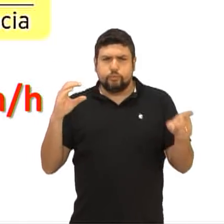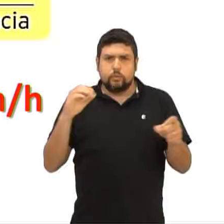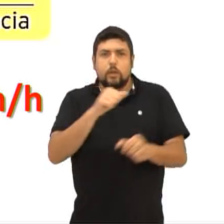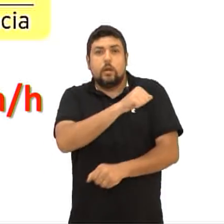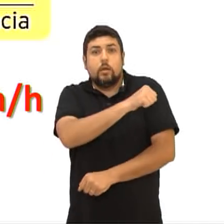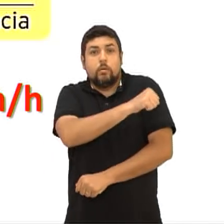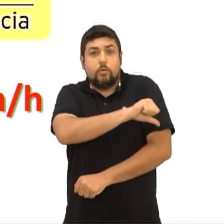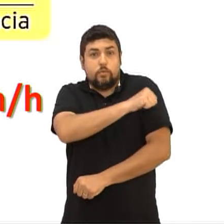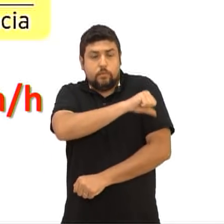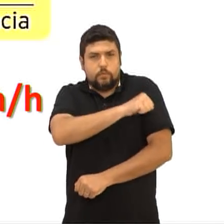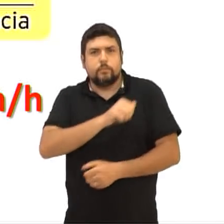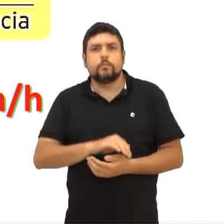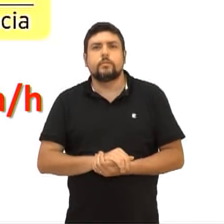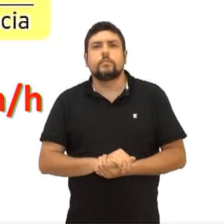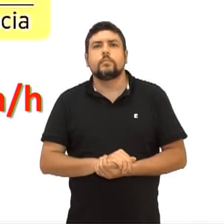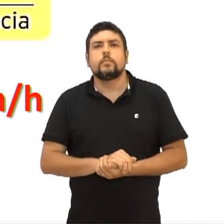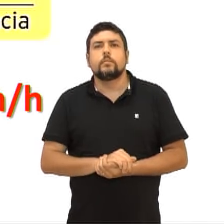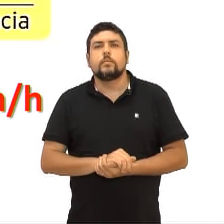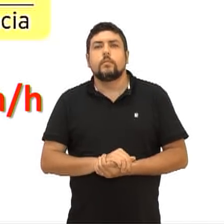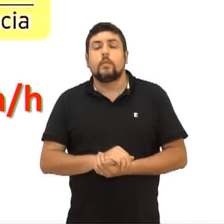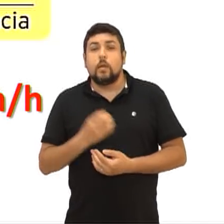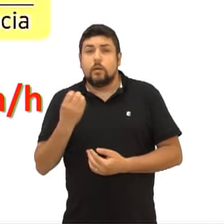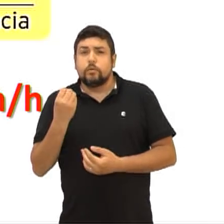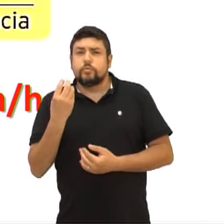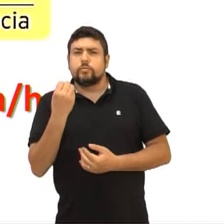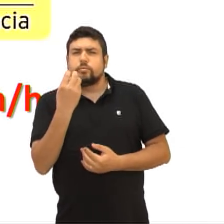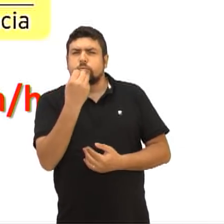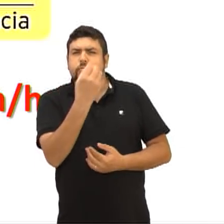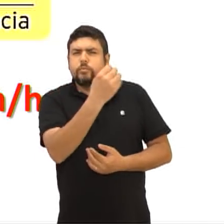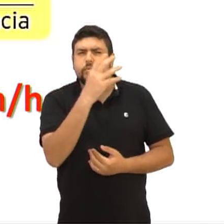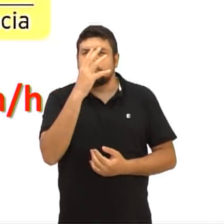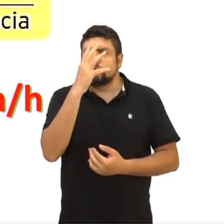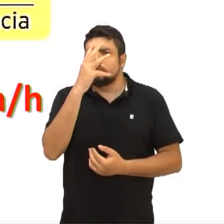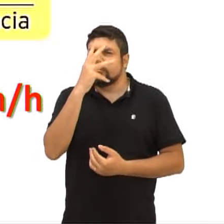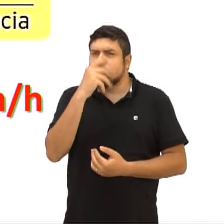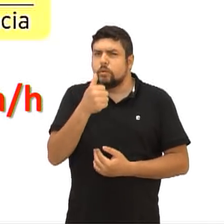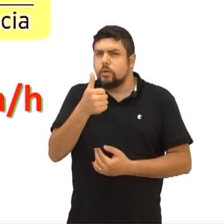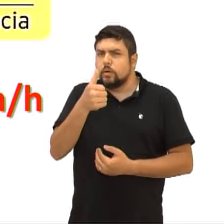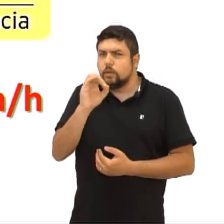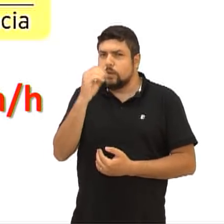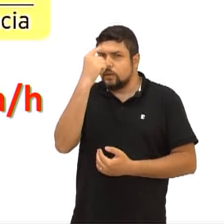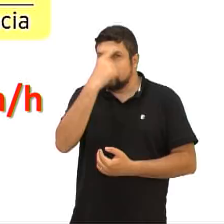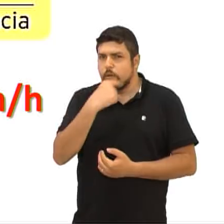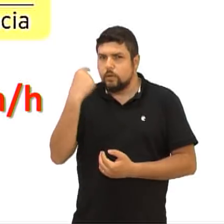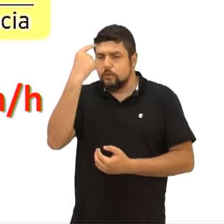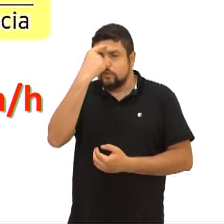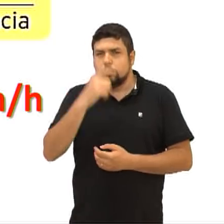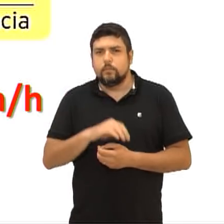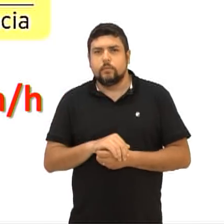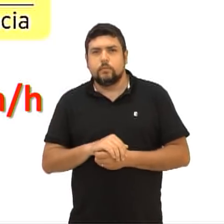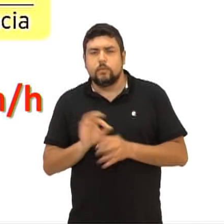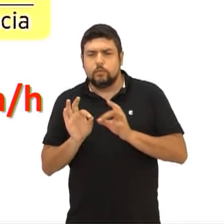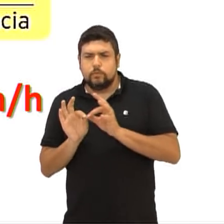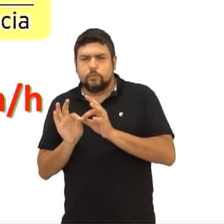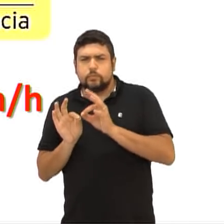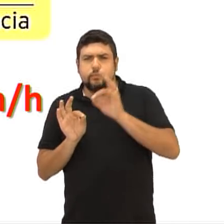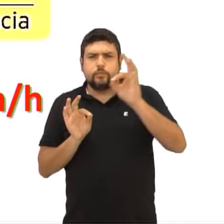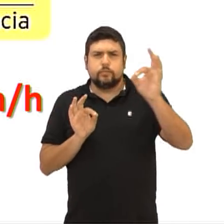Janeiro. E essa viagem durou 10 horas. E a distância percorrida